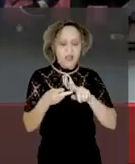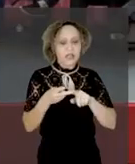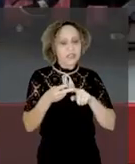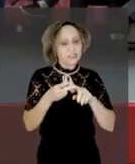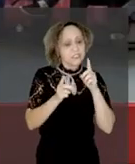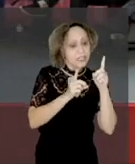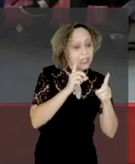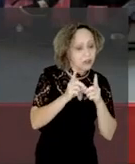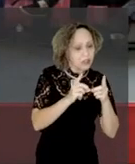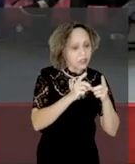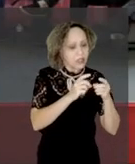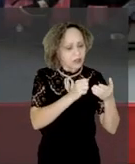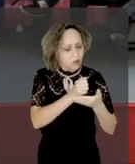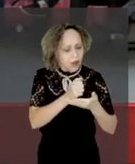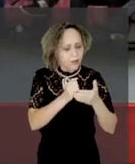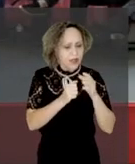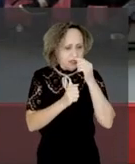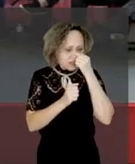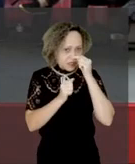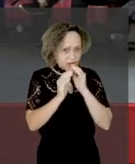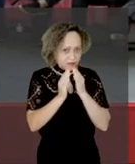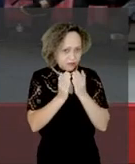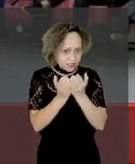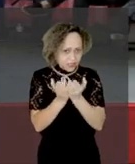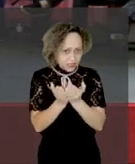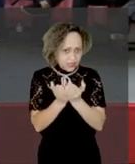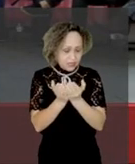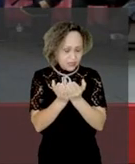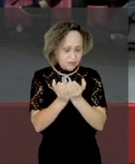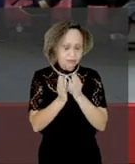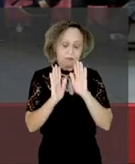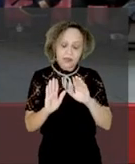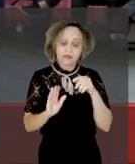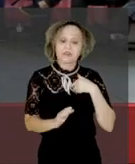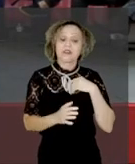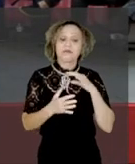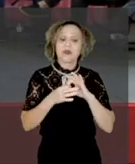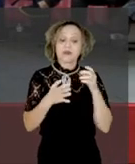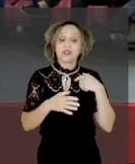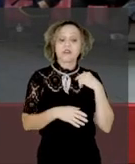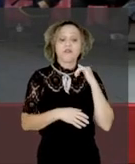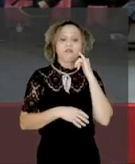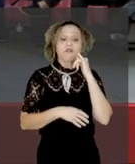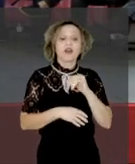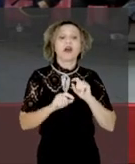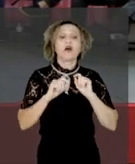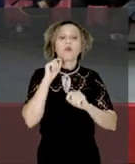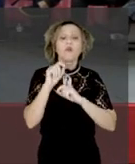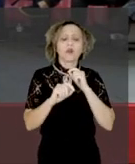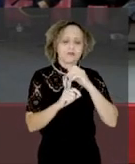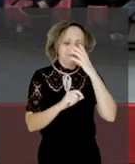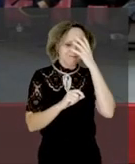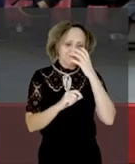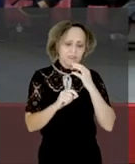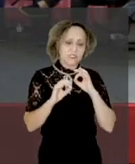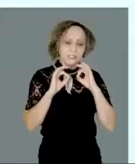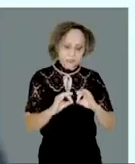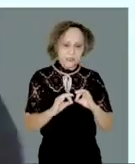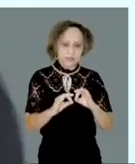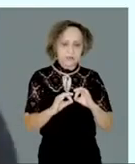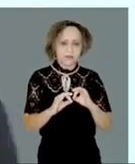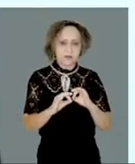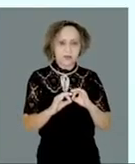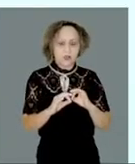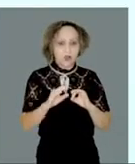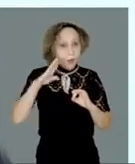O bolsonarismo se alimenta da intolerância. Jesus viveu por compaixão.